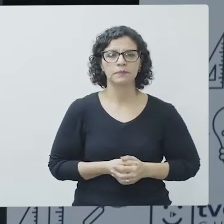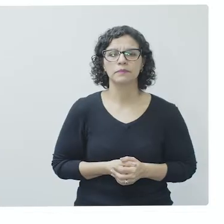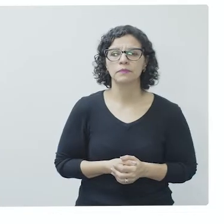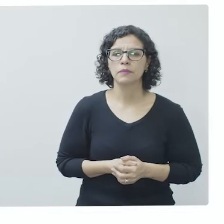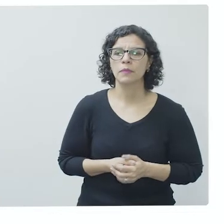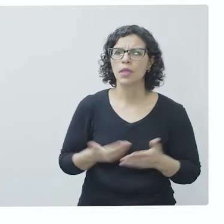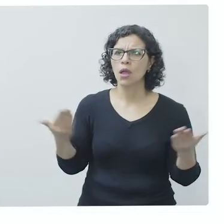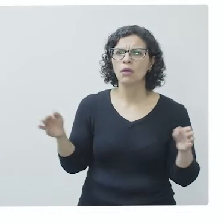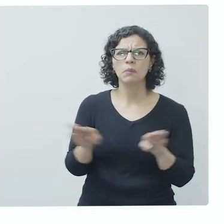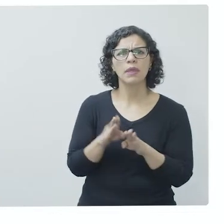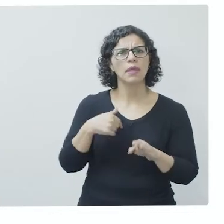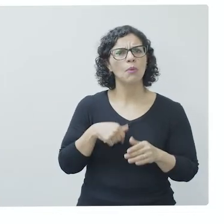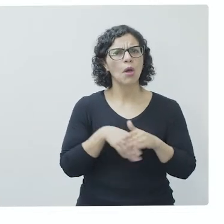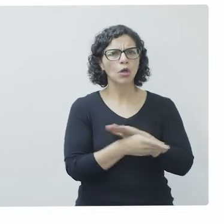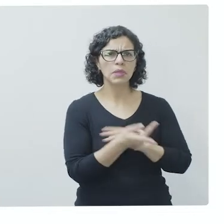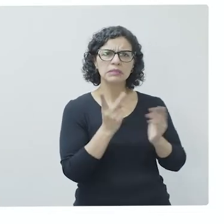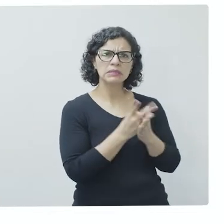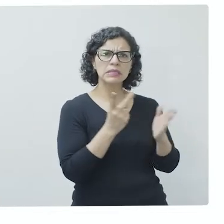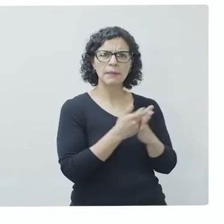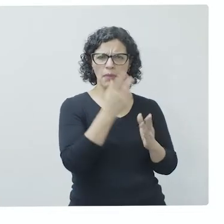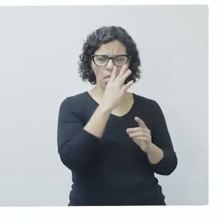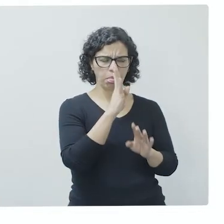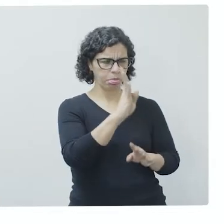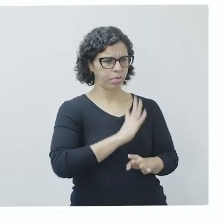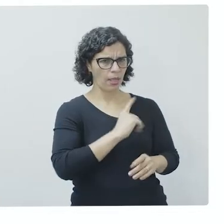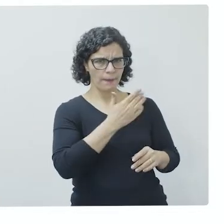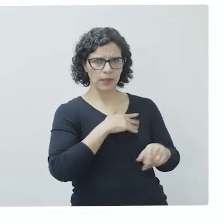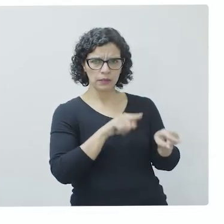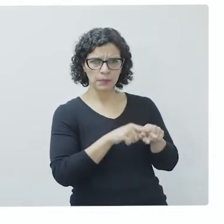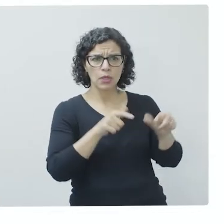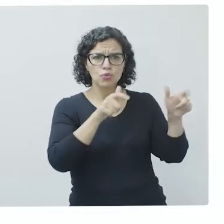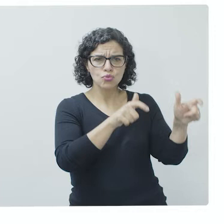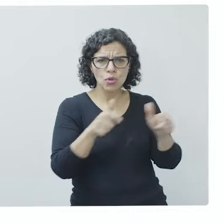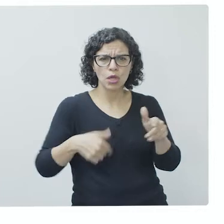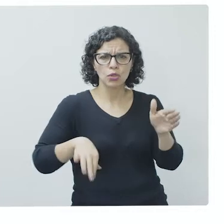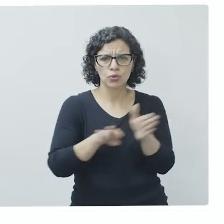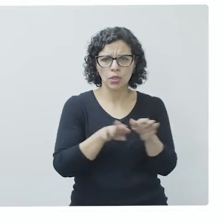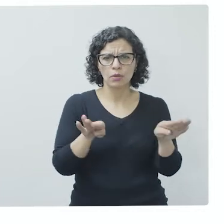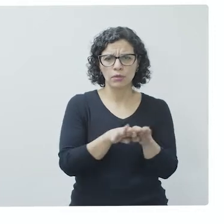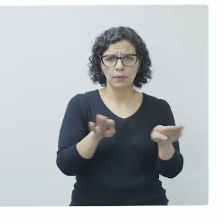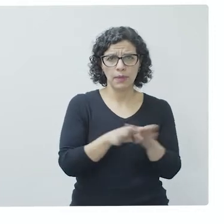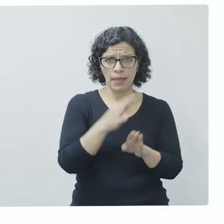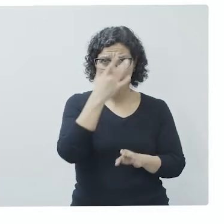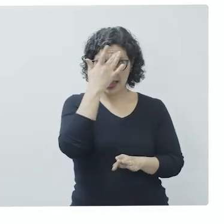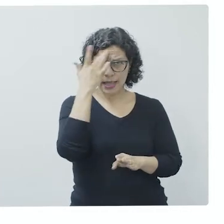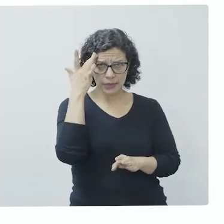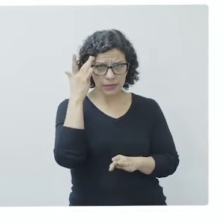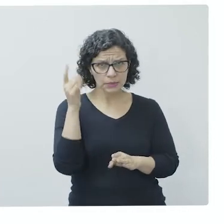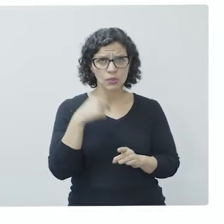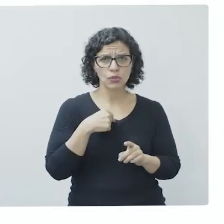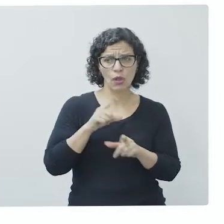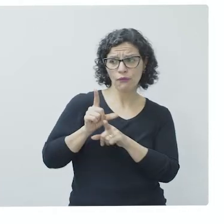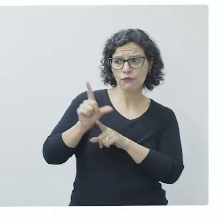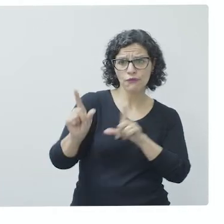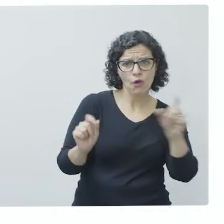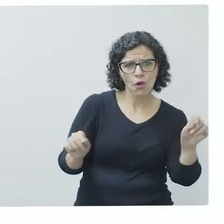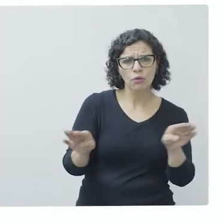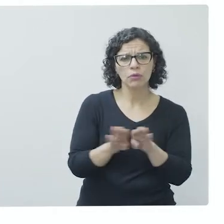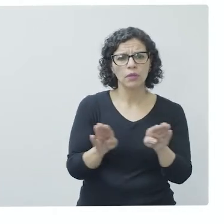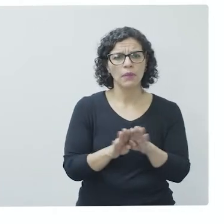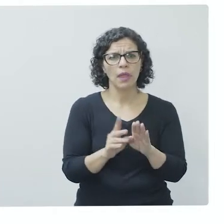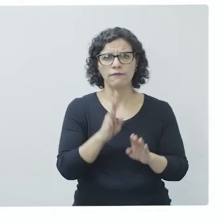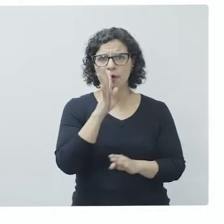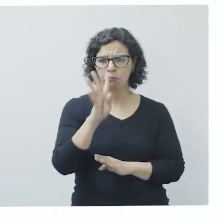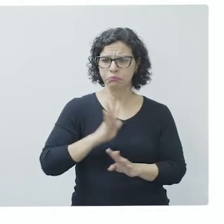comigo. Já estou acostumada a ser maltratada. Em todos os lugares por onde ando, as pessoas fogem de